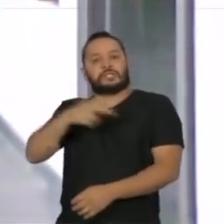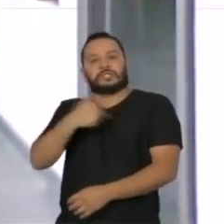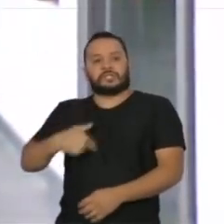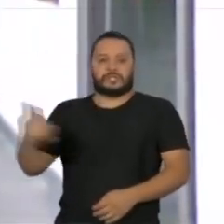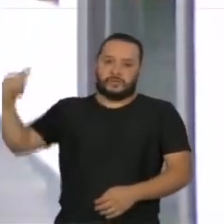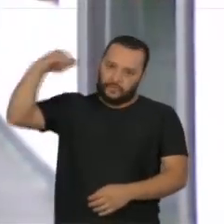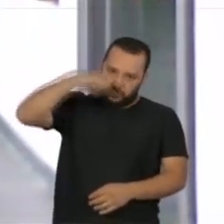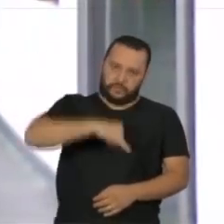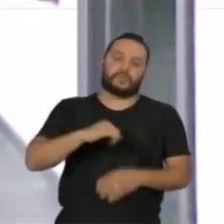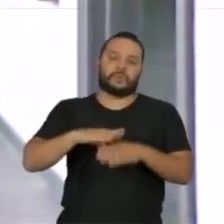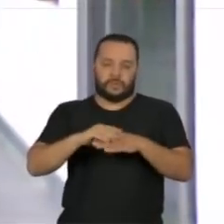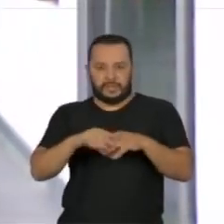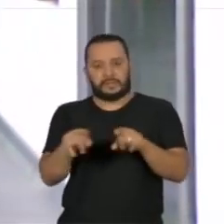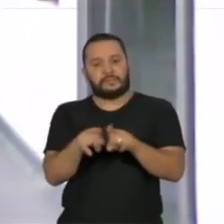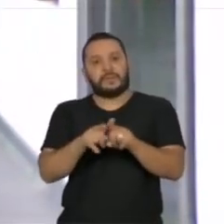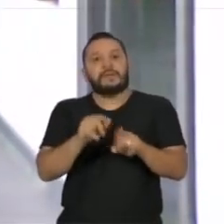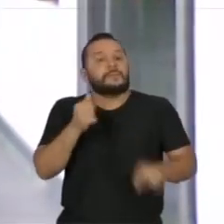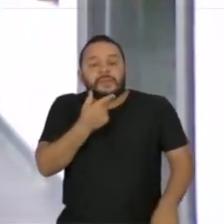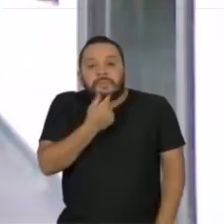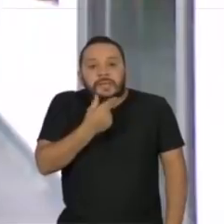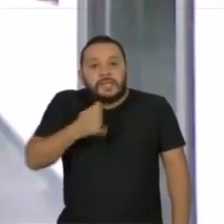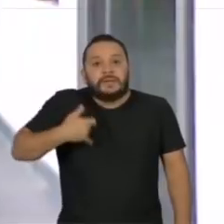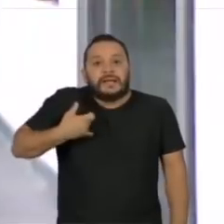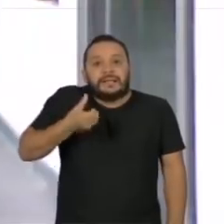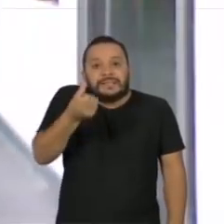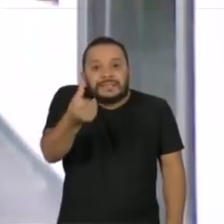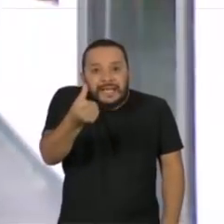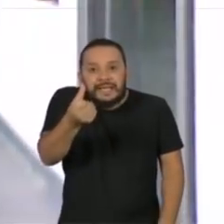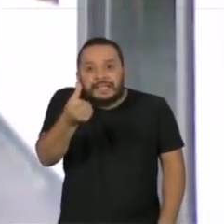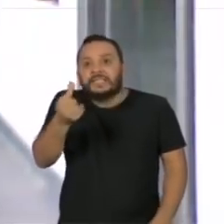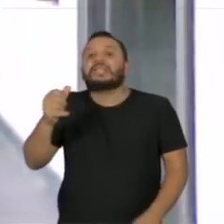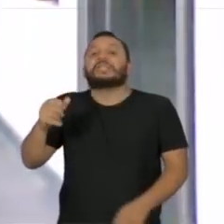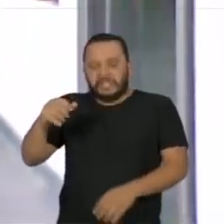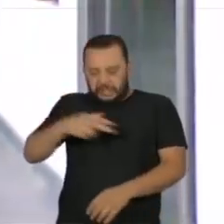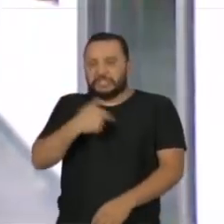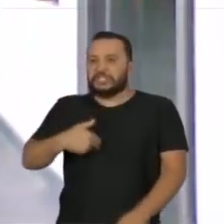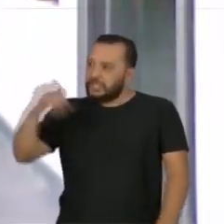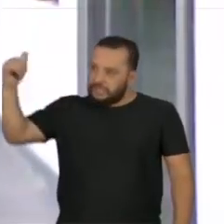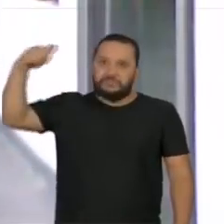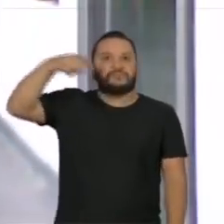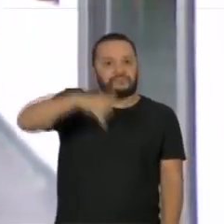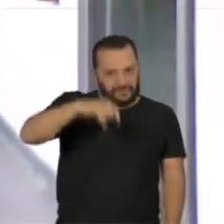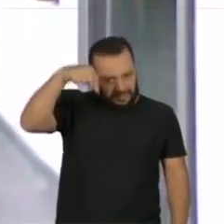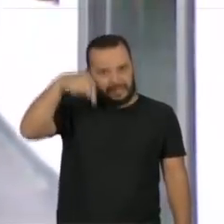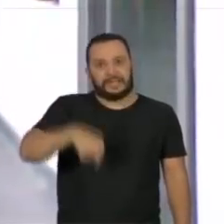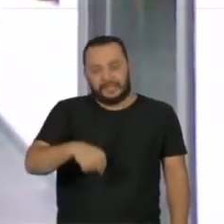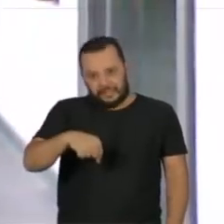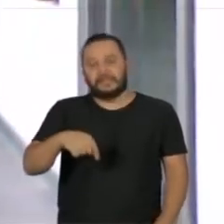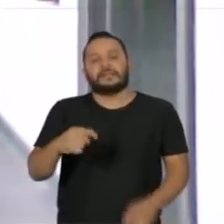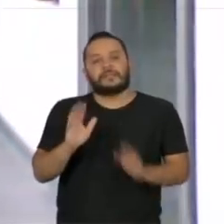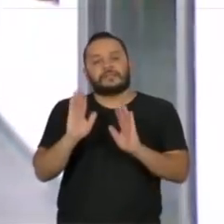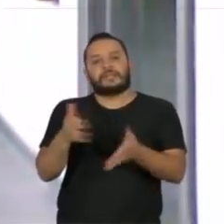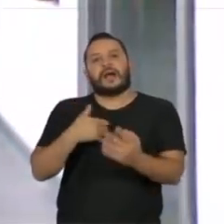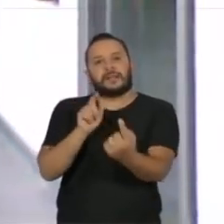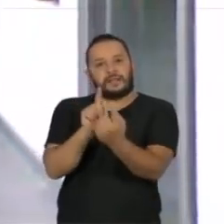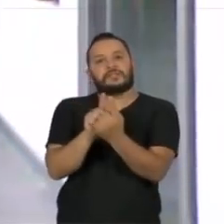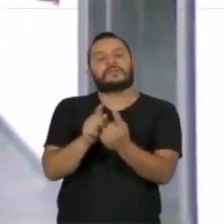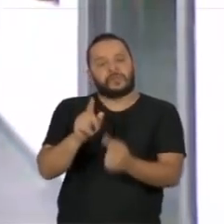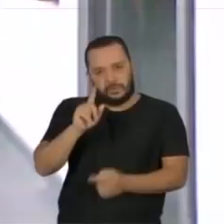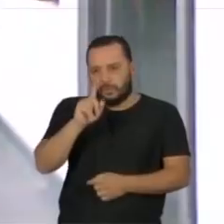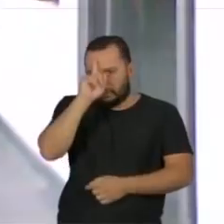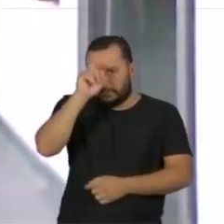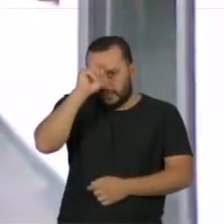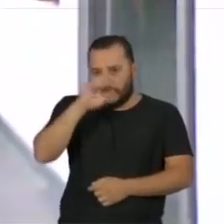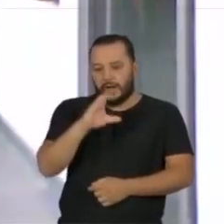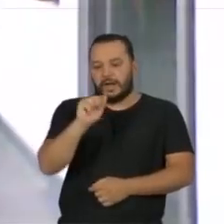6 anos de idade, que voltou da China no dia 16 de janeiro e também apresentou sintomas e foi atendido no Hospital Cândido Fontoura, que fica